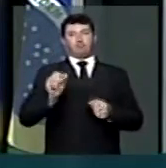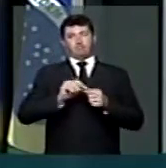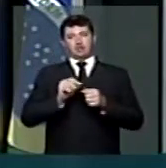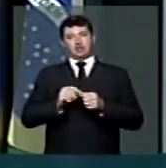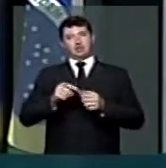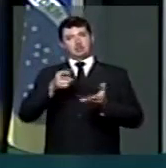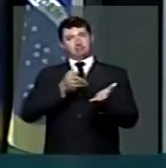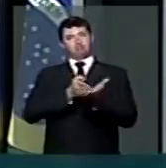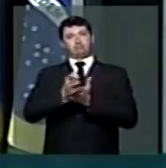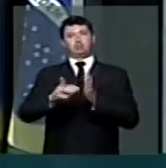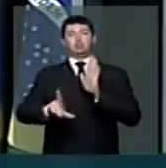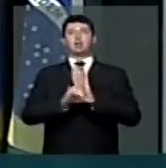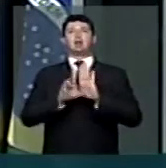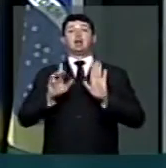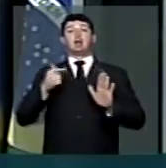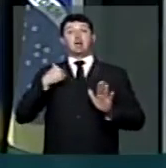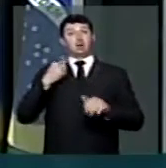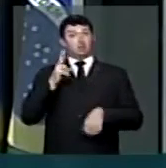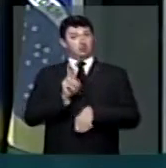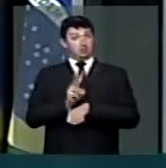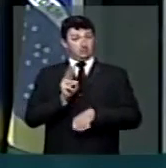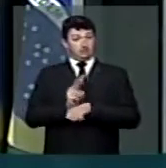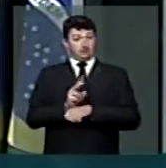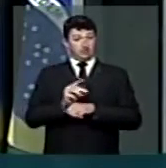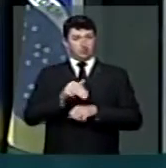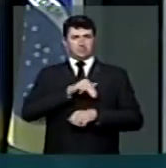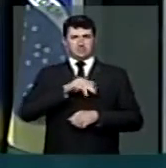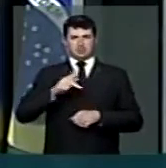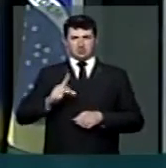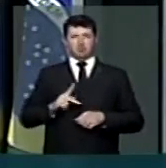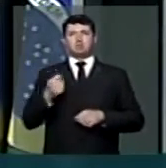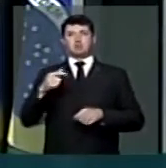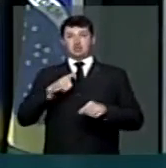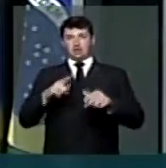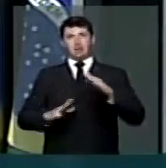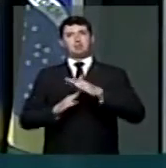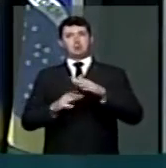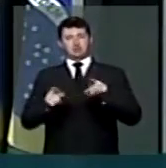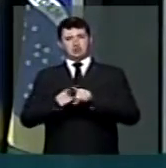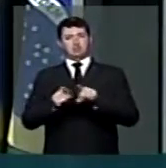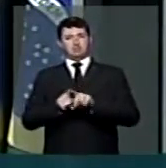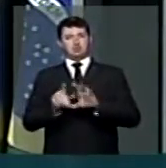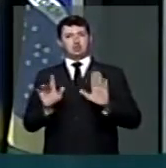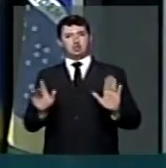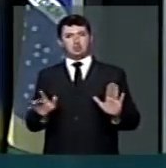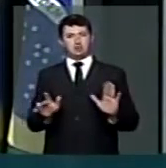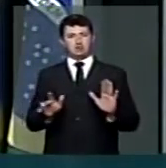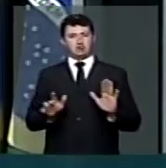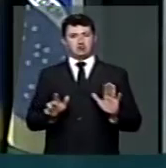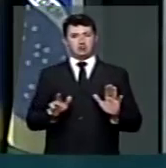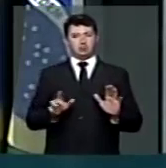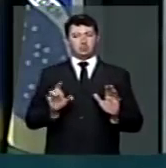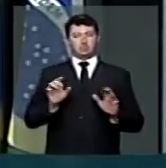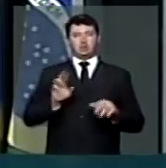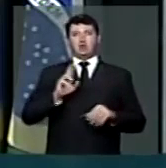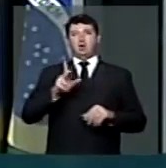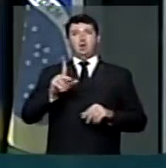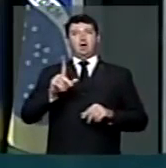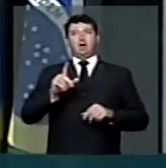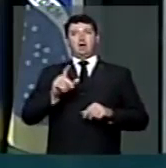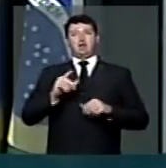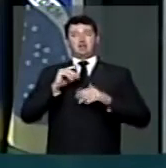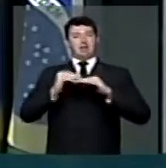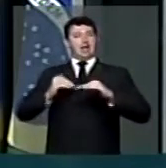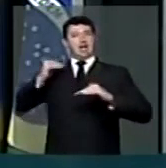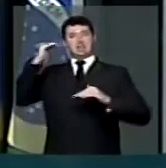da lei. E eu que defendo que o Ministério Público tenha também, sim, limites, e não se arvore a estar acima